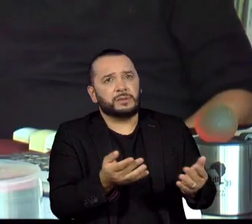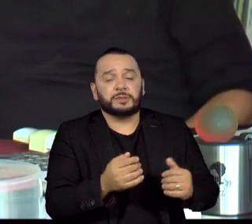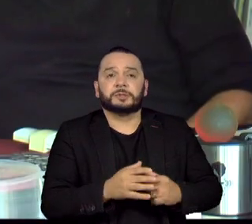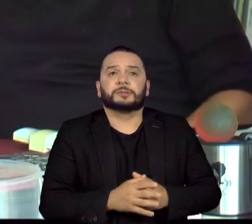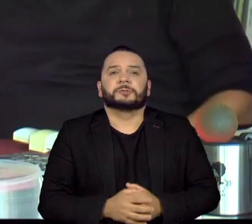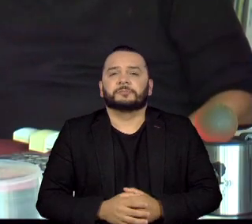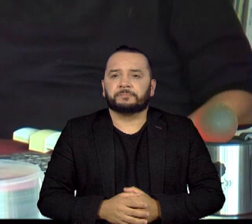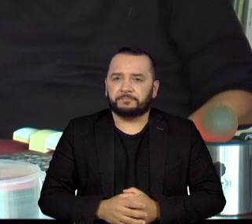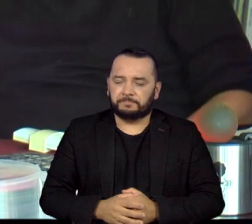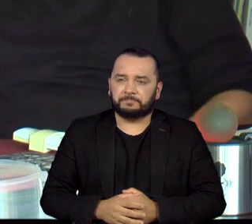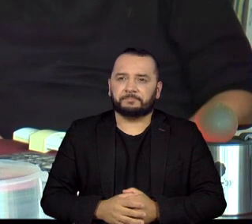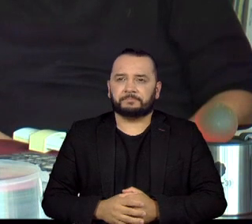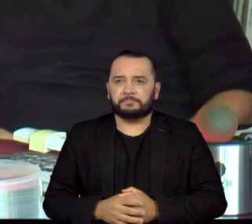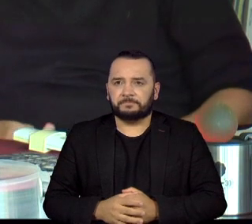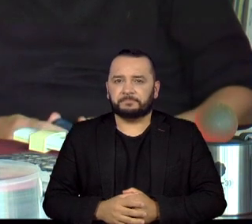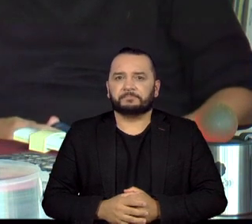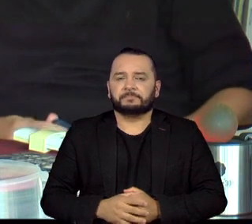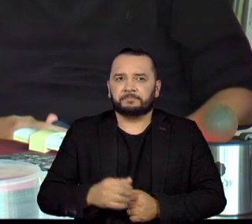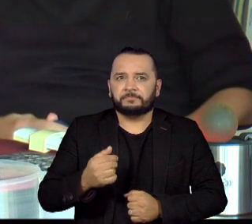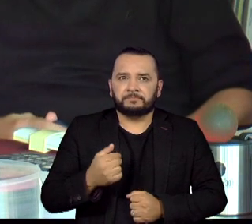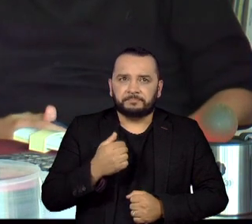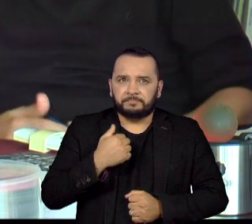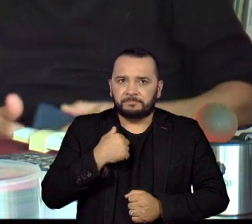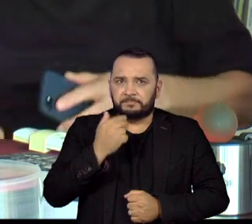Eu acho que